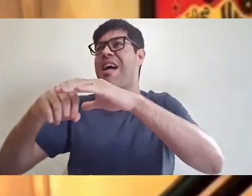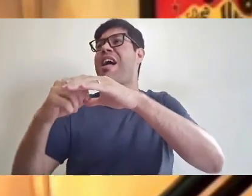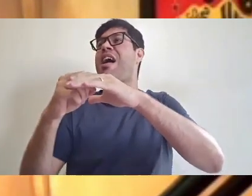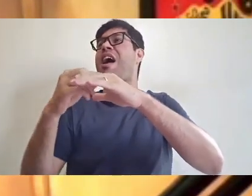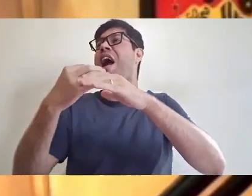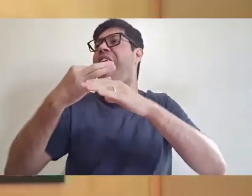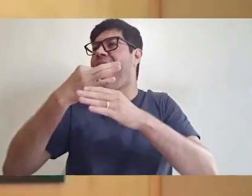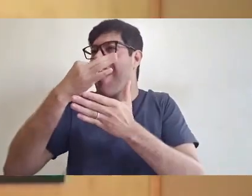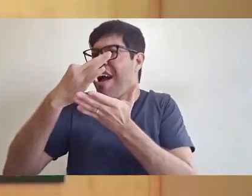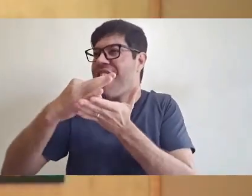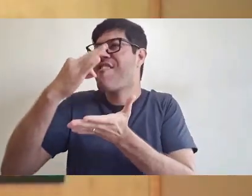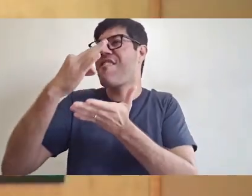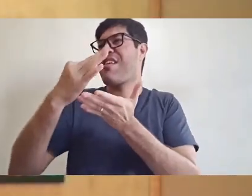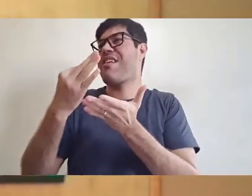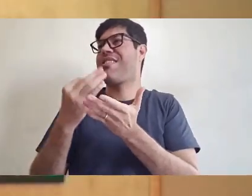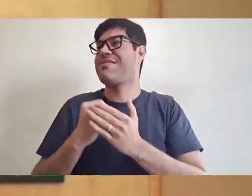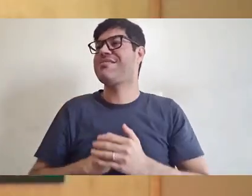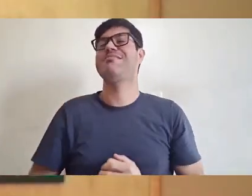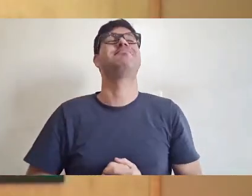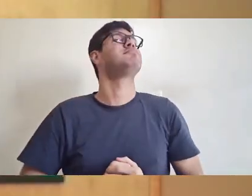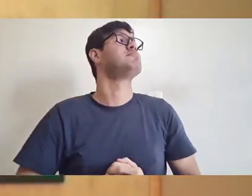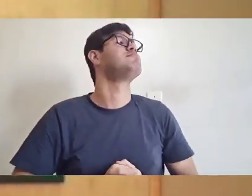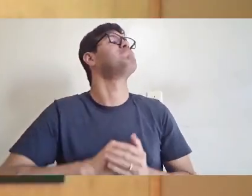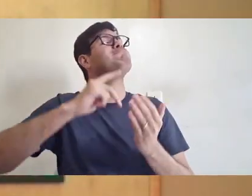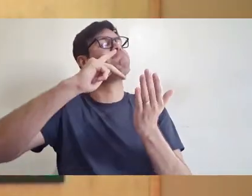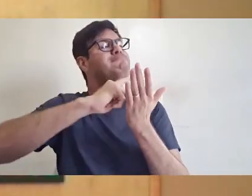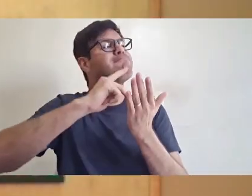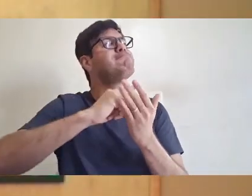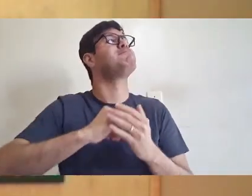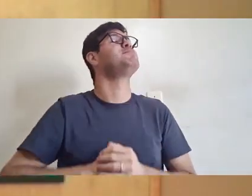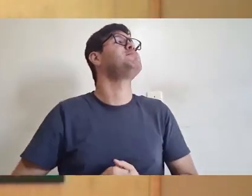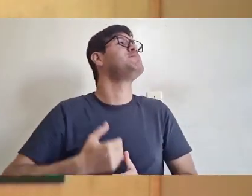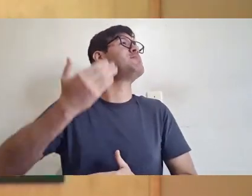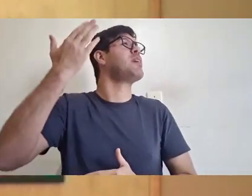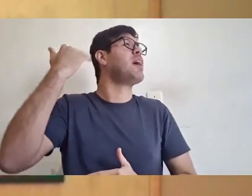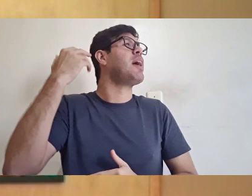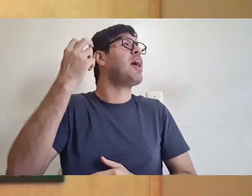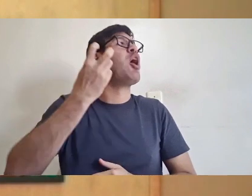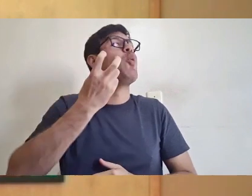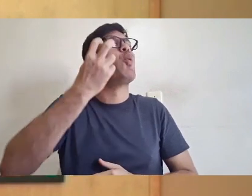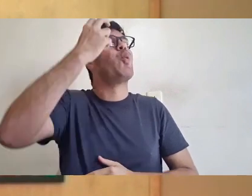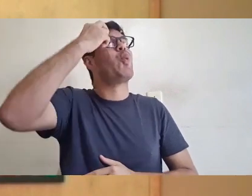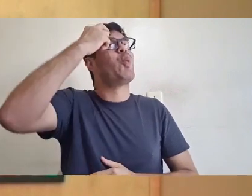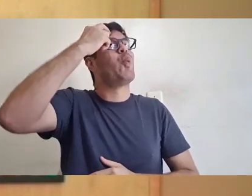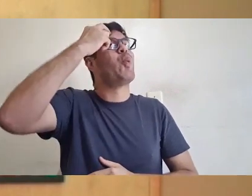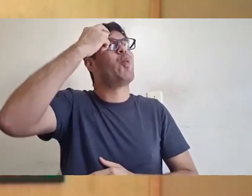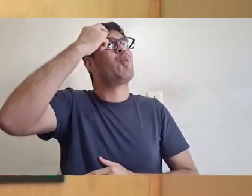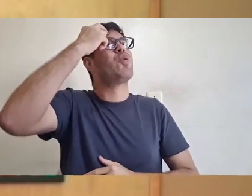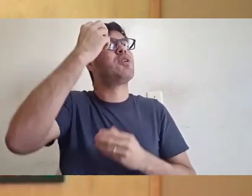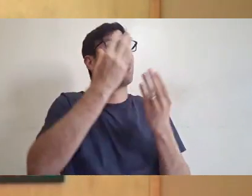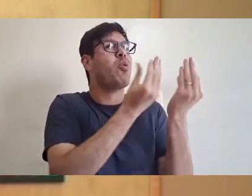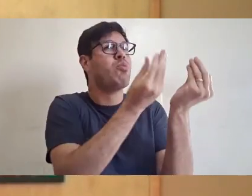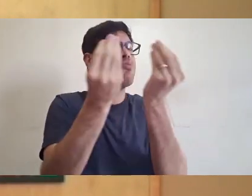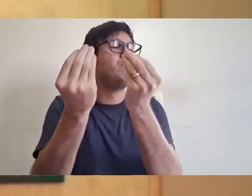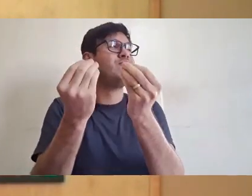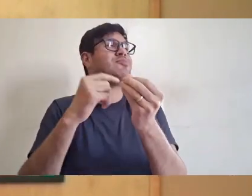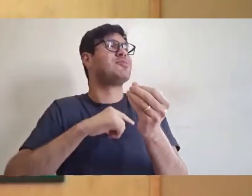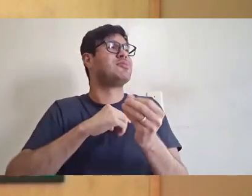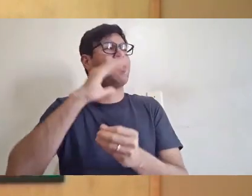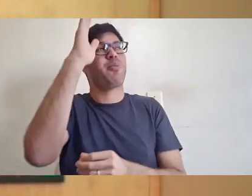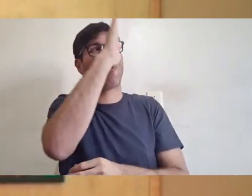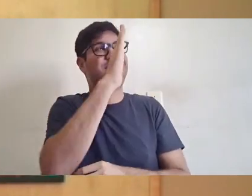Que era, na época, né, a cultura que imperava no